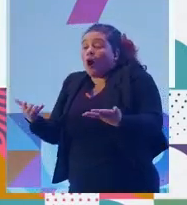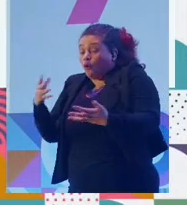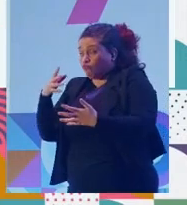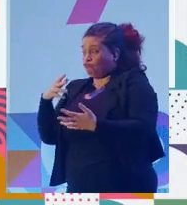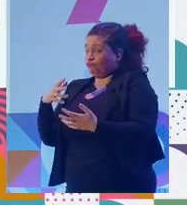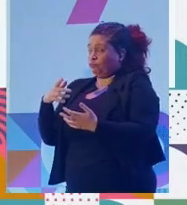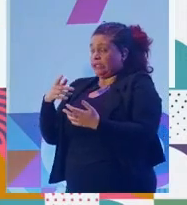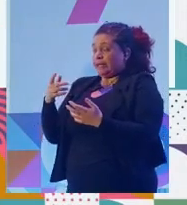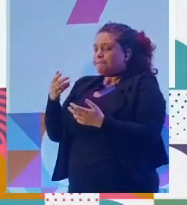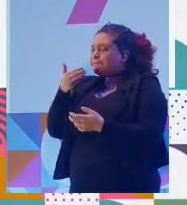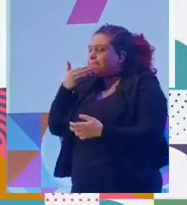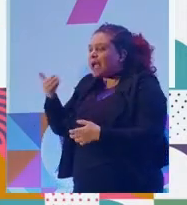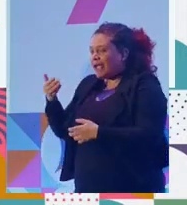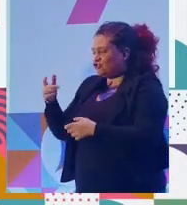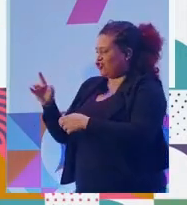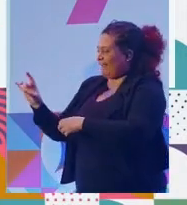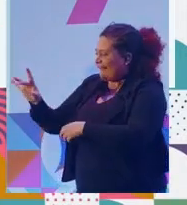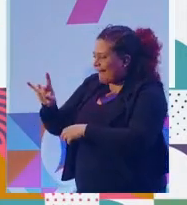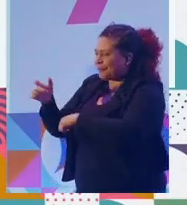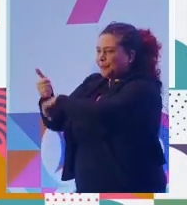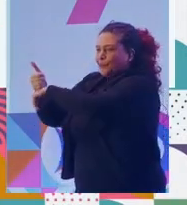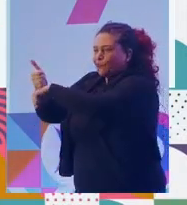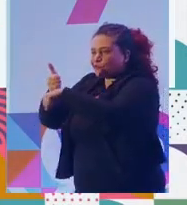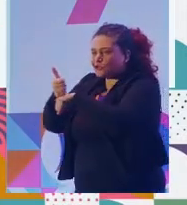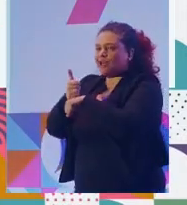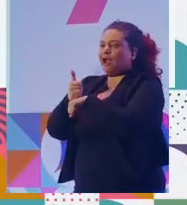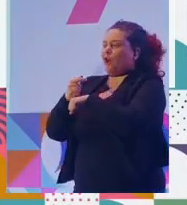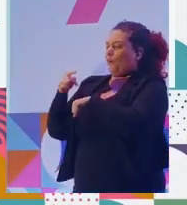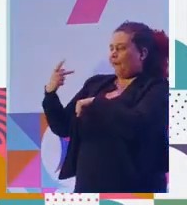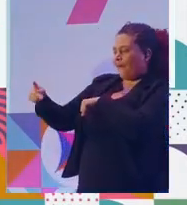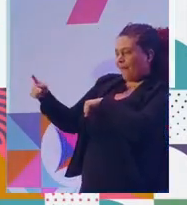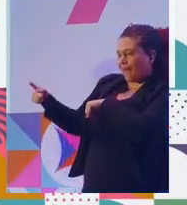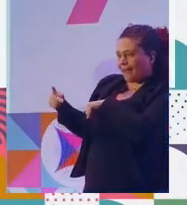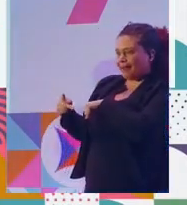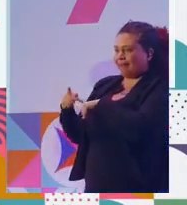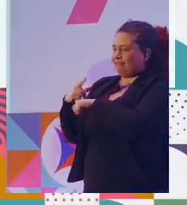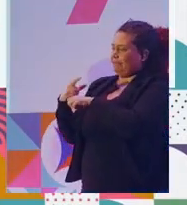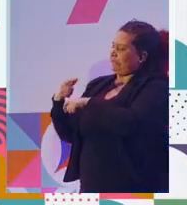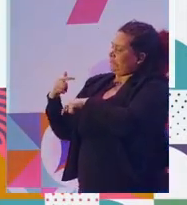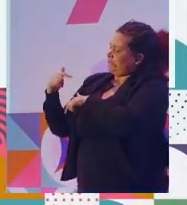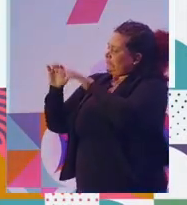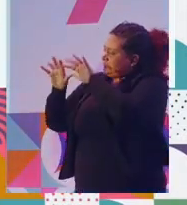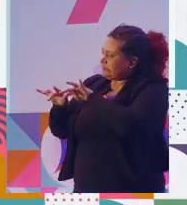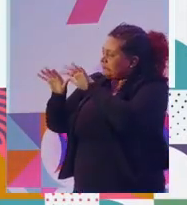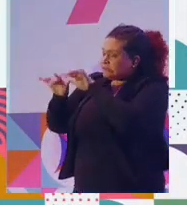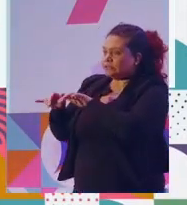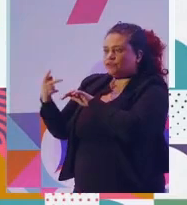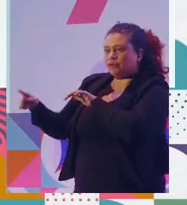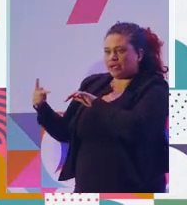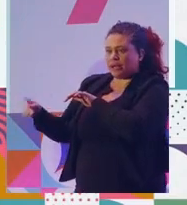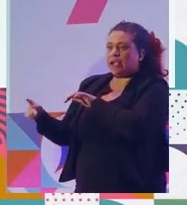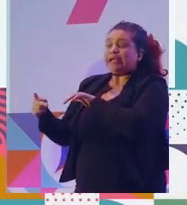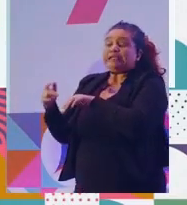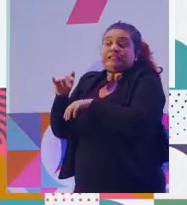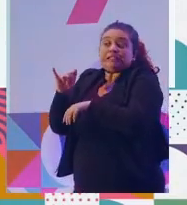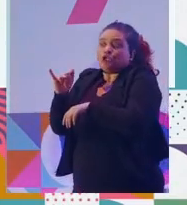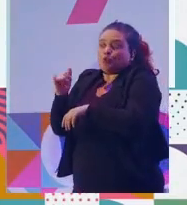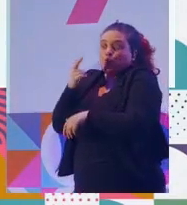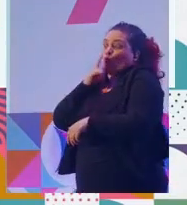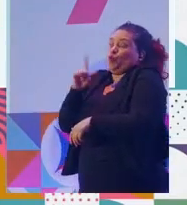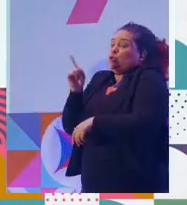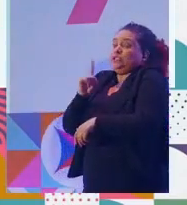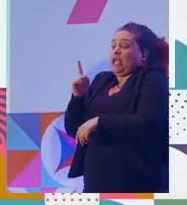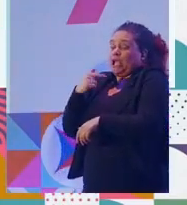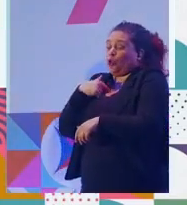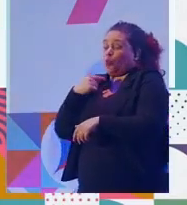dos desenvolvedores que invista para chegar até a produção? Se a gente não consegue medir isso, a gente não pode falar de qual o valor